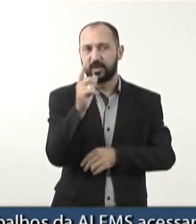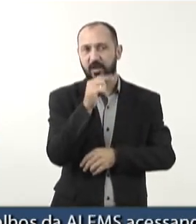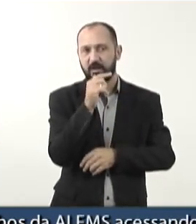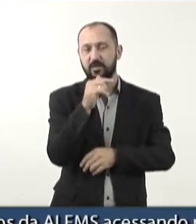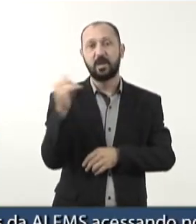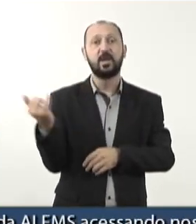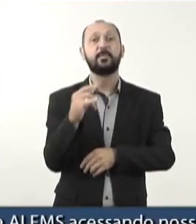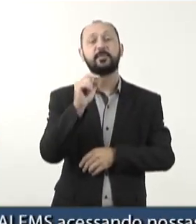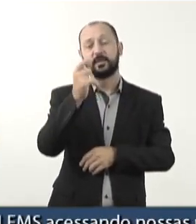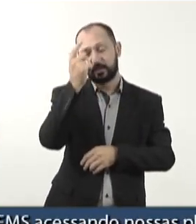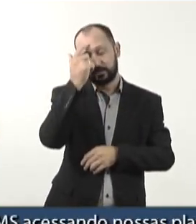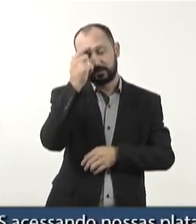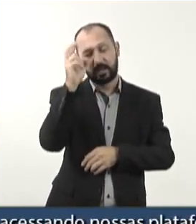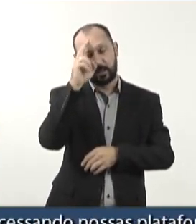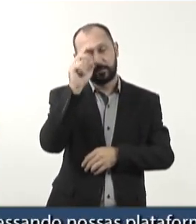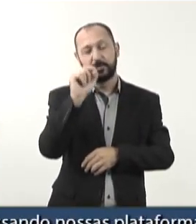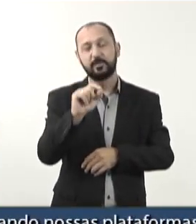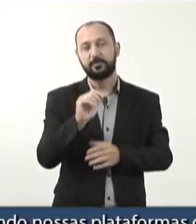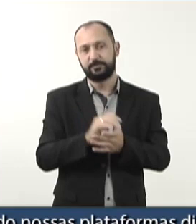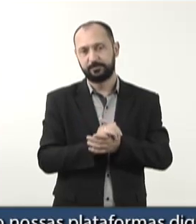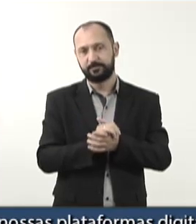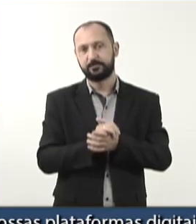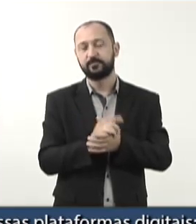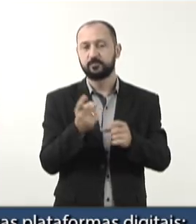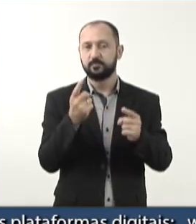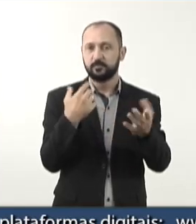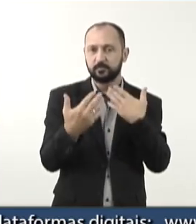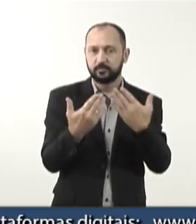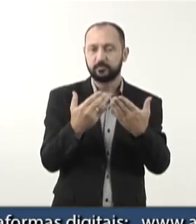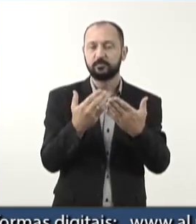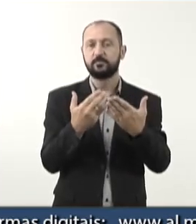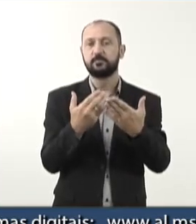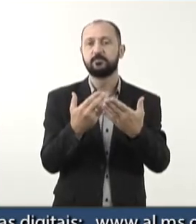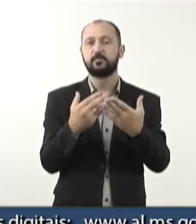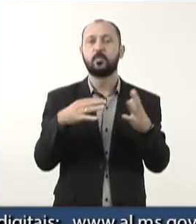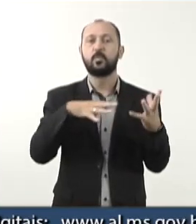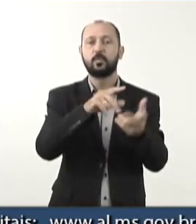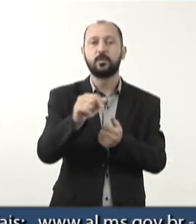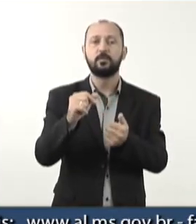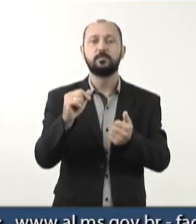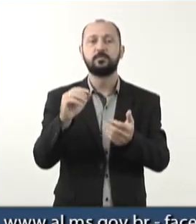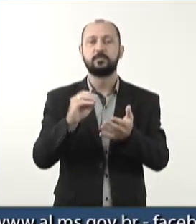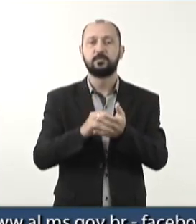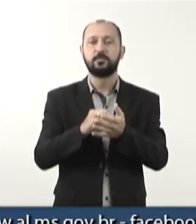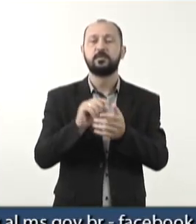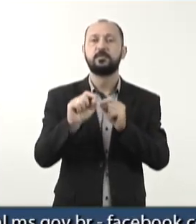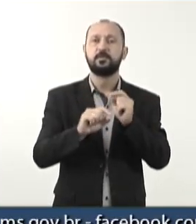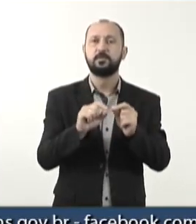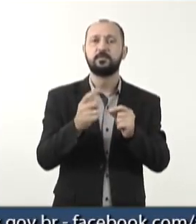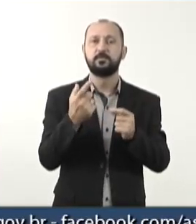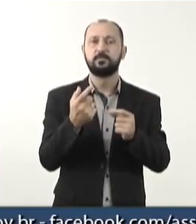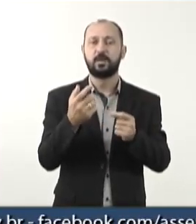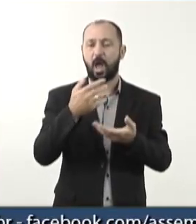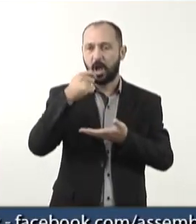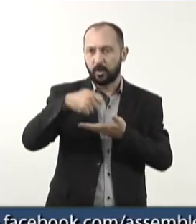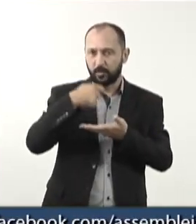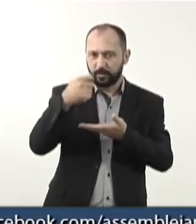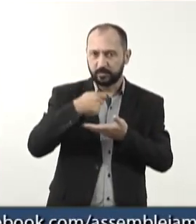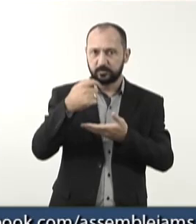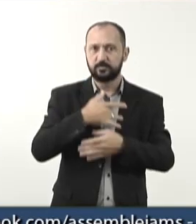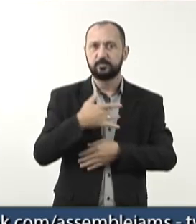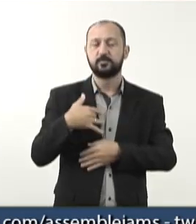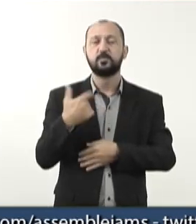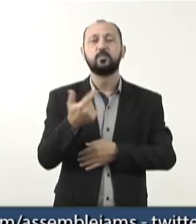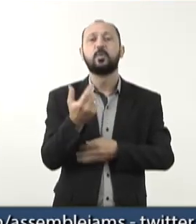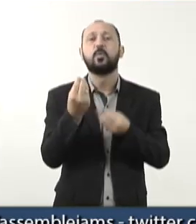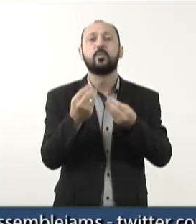é importante a gente também lembrar, inclusive é o debate mundial da FAO, né, sobre a questão da alimentação saudável, não